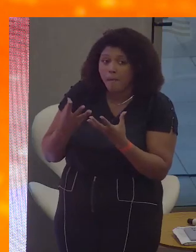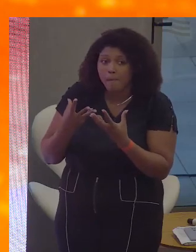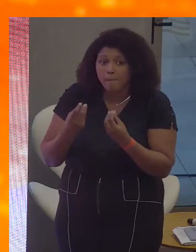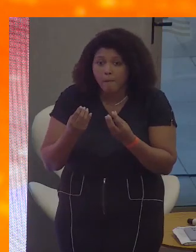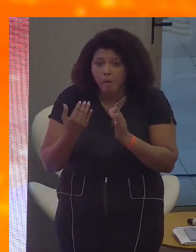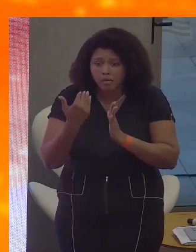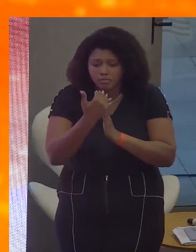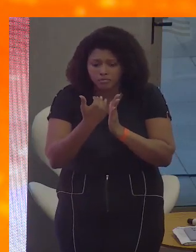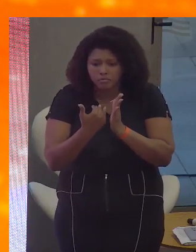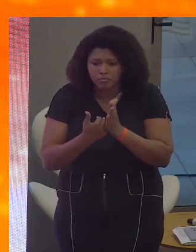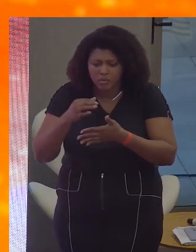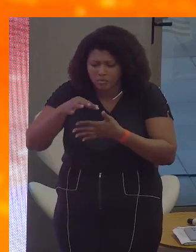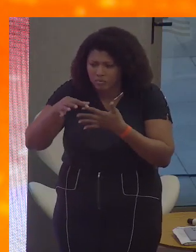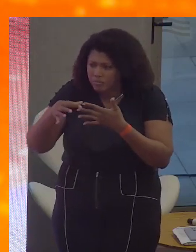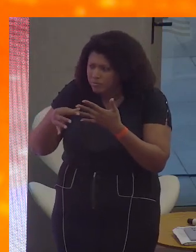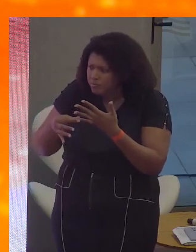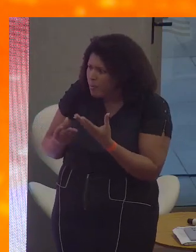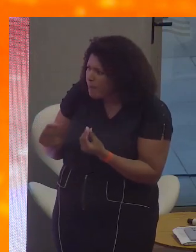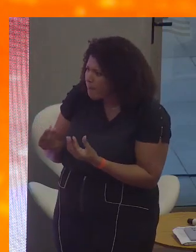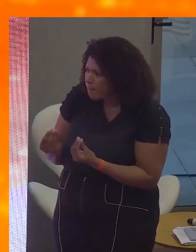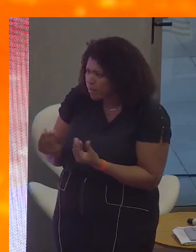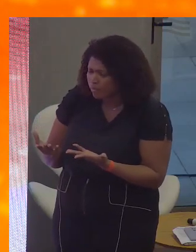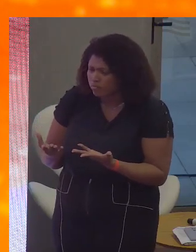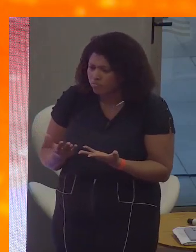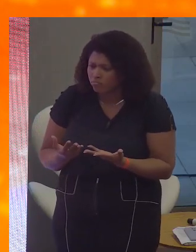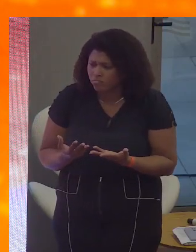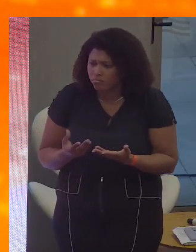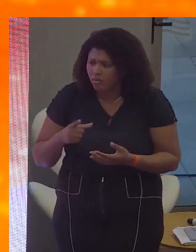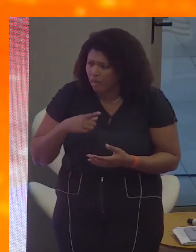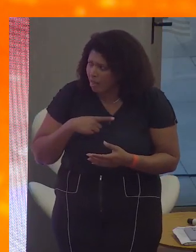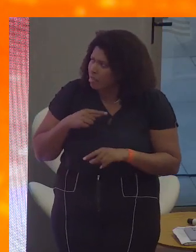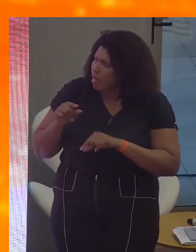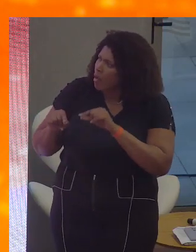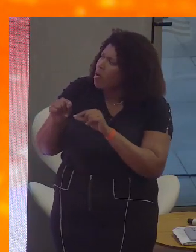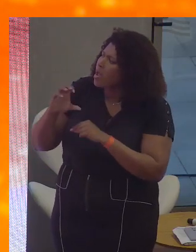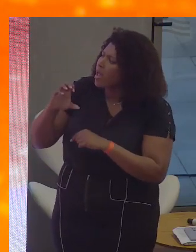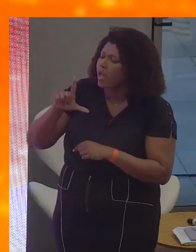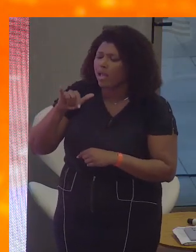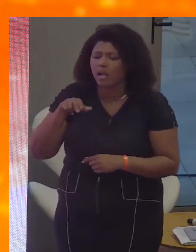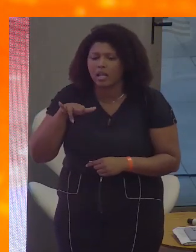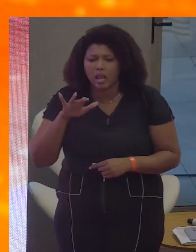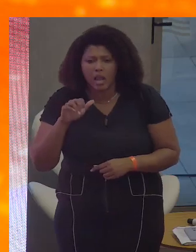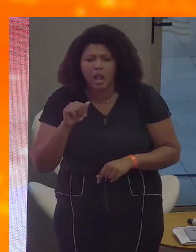de cada um desses fitoterápicos nesta condição clínica